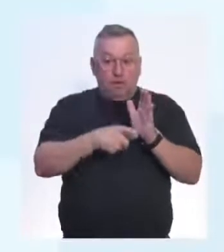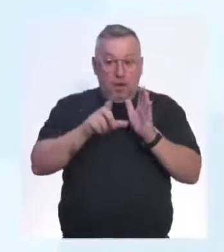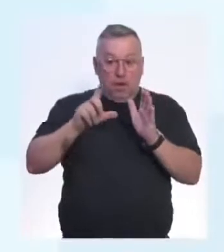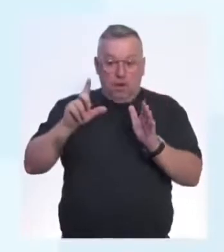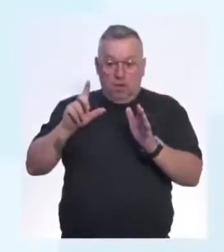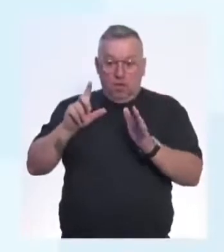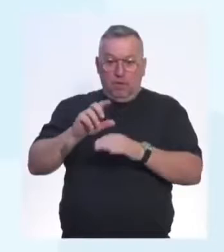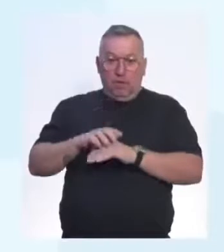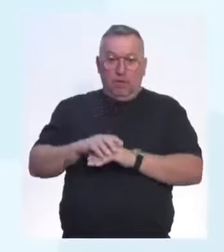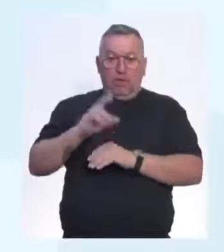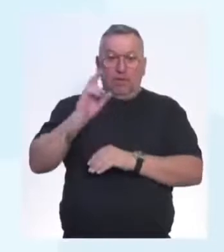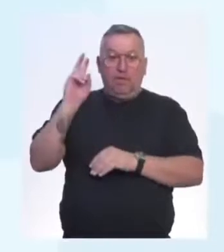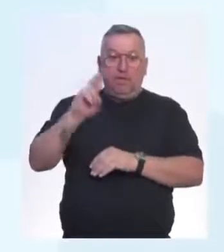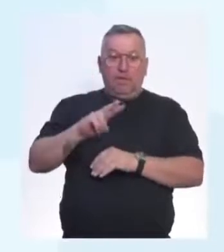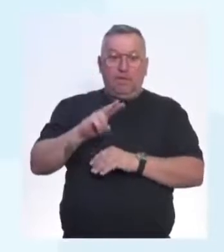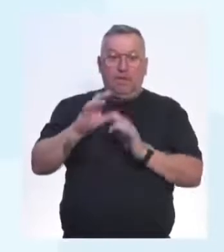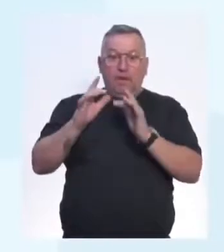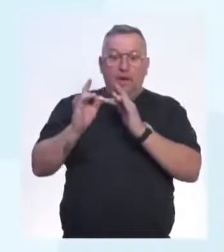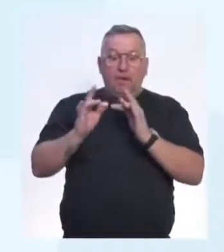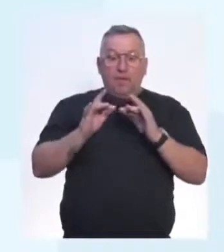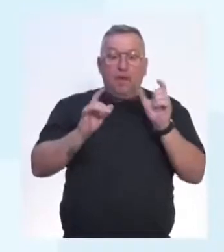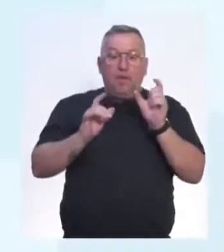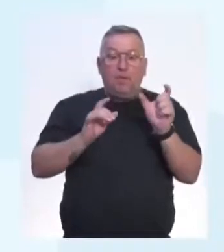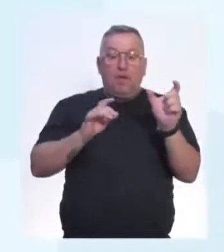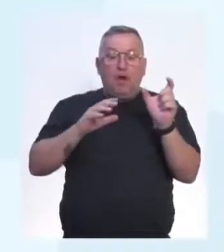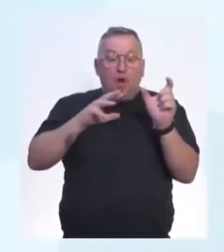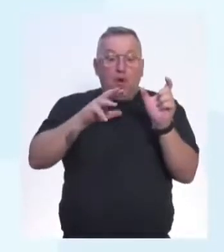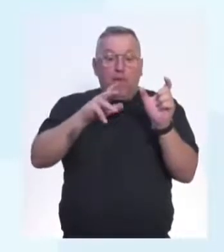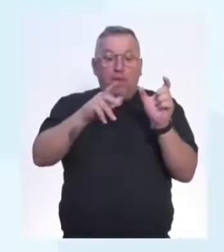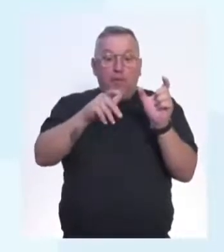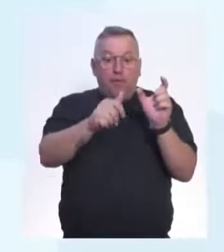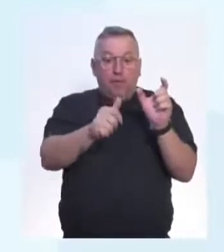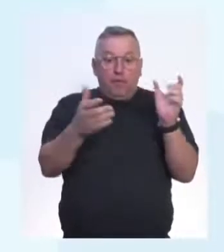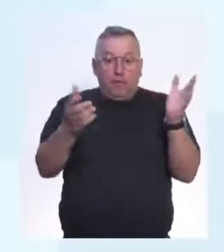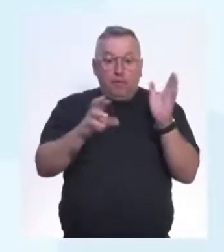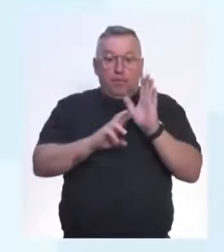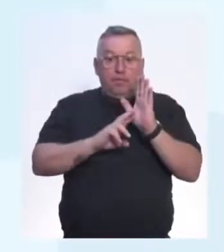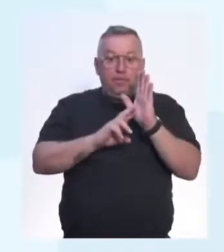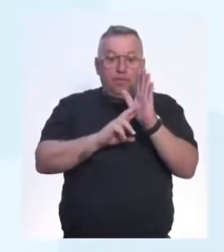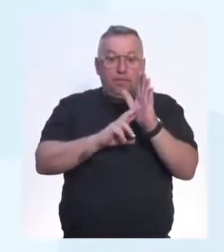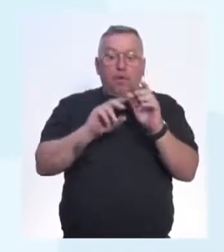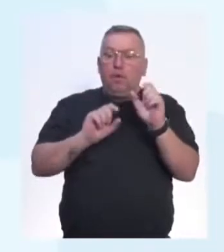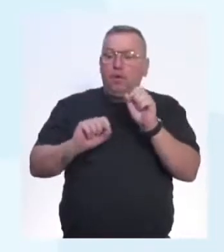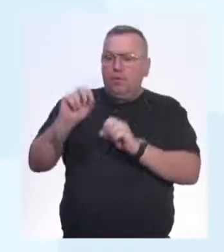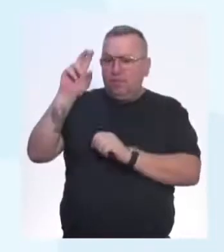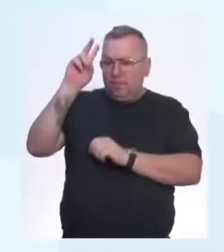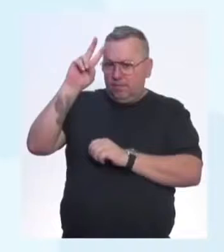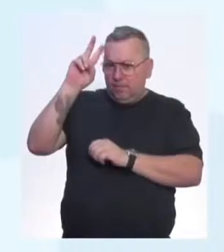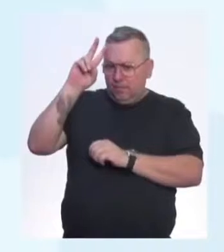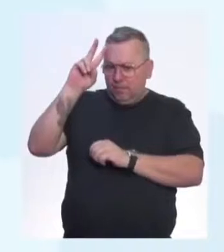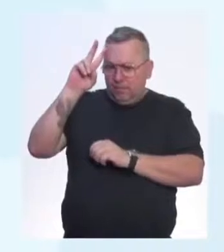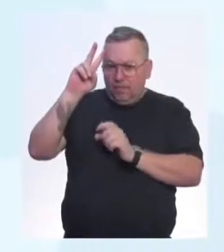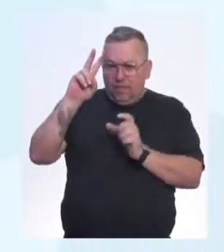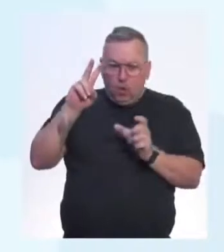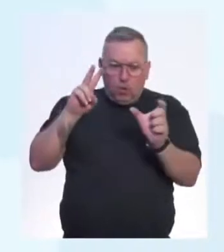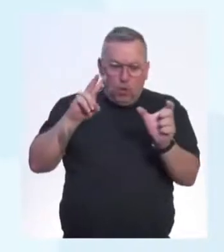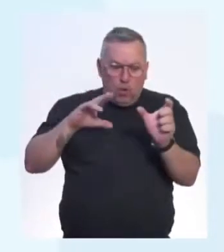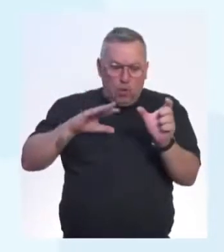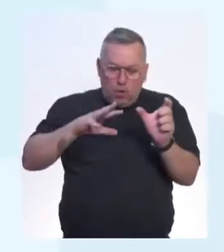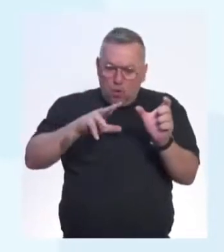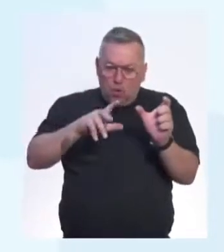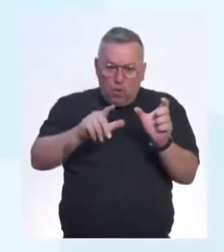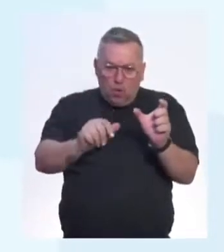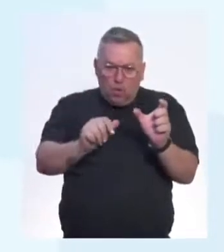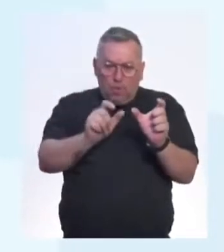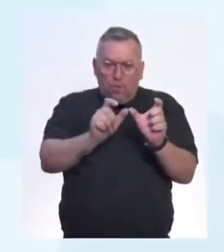anteriormente. Então, a relação entre a parte e o todo, que nós vamos tentar representar. Lembrando, né, o todo, o inteiro, que